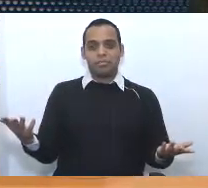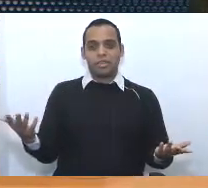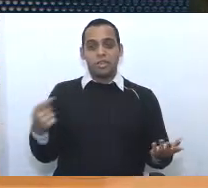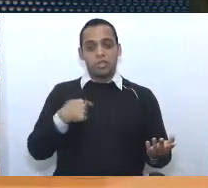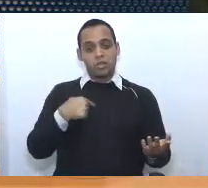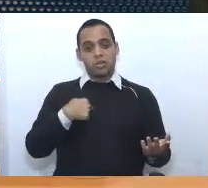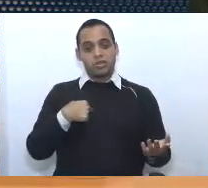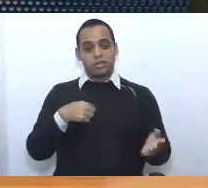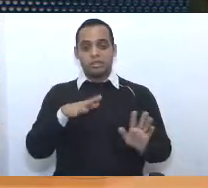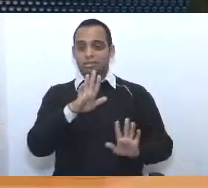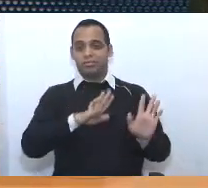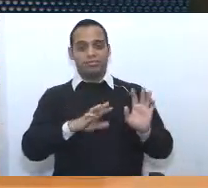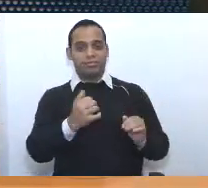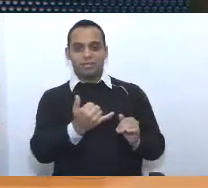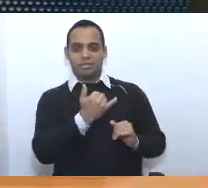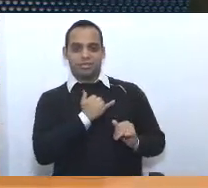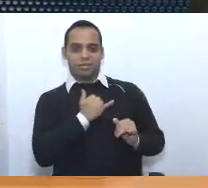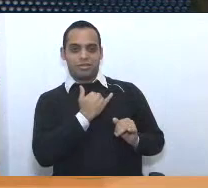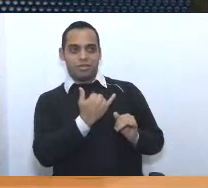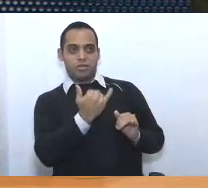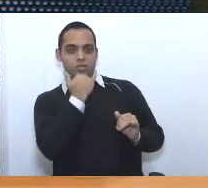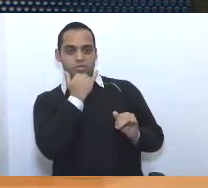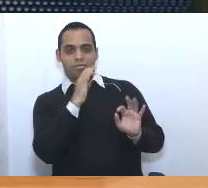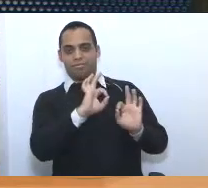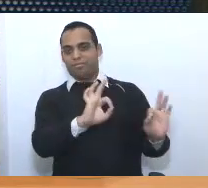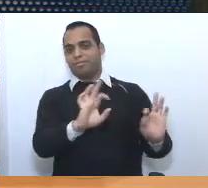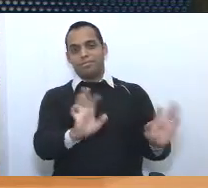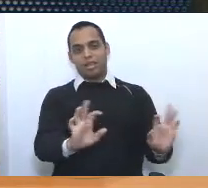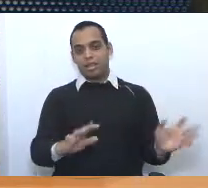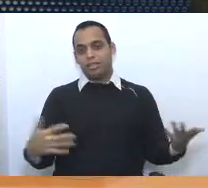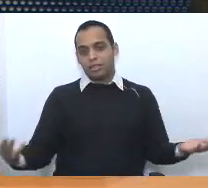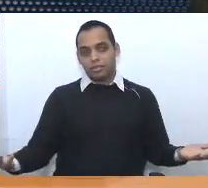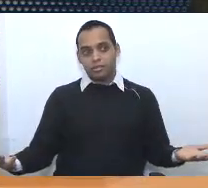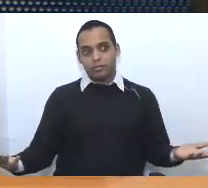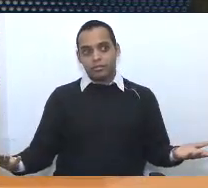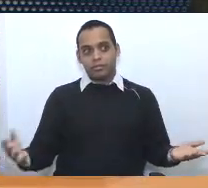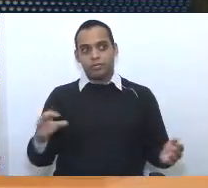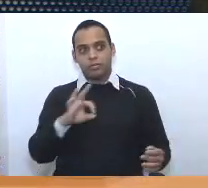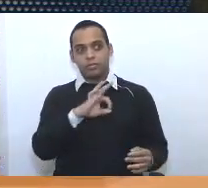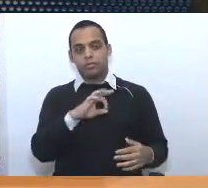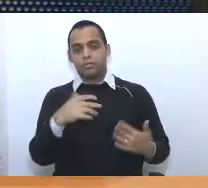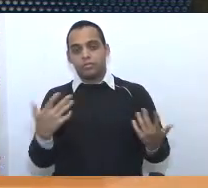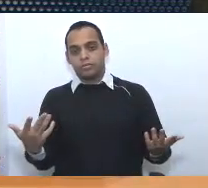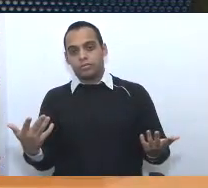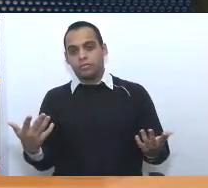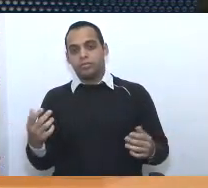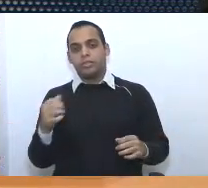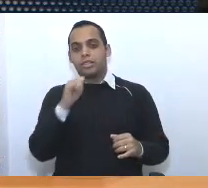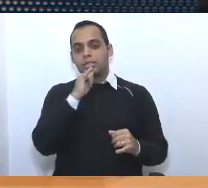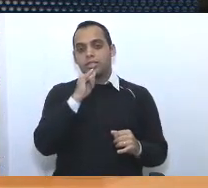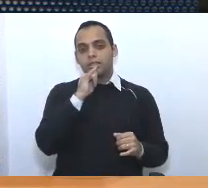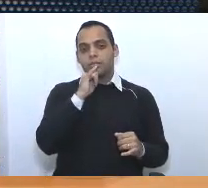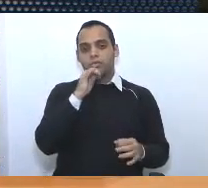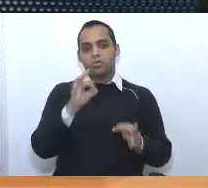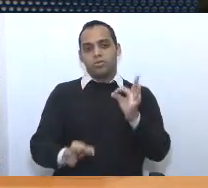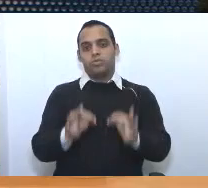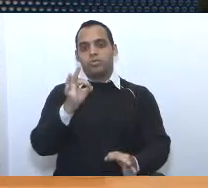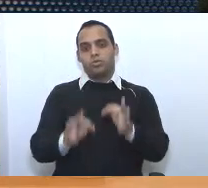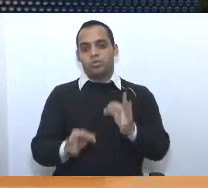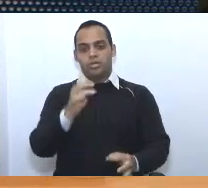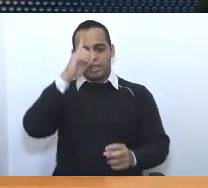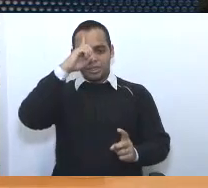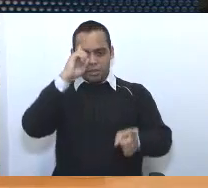réus no processo, somos compelidos a fazer alguma coisa. E eu dou um exemplo, quando o juiz